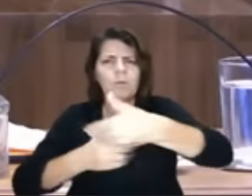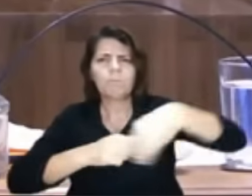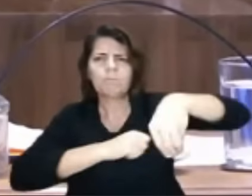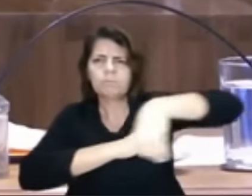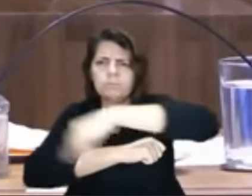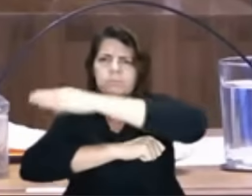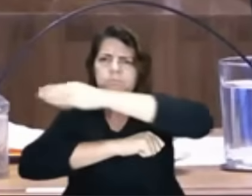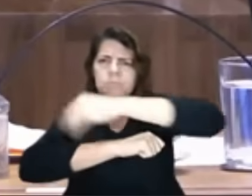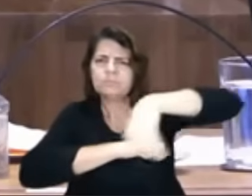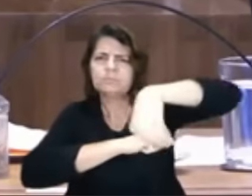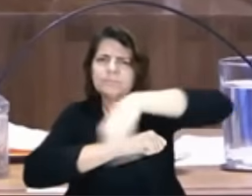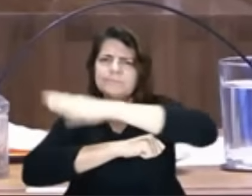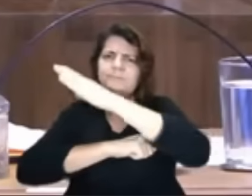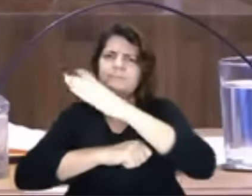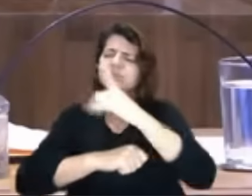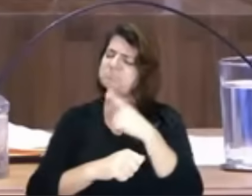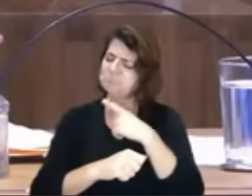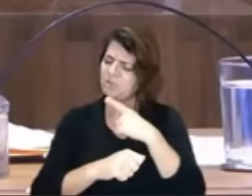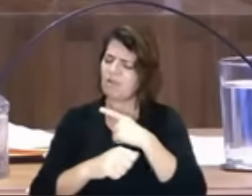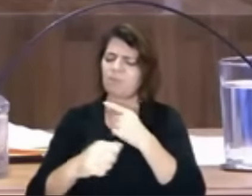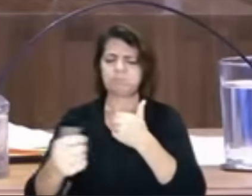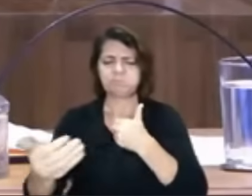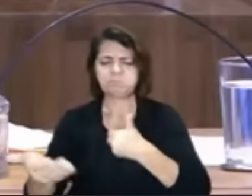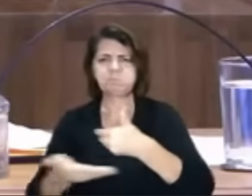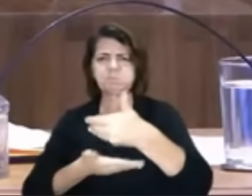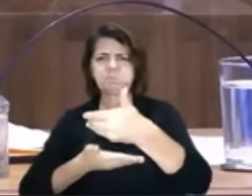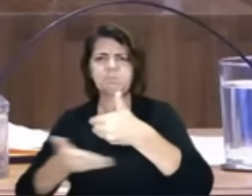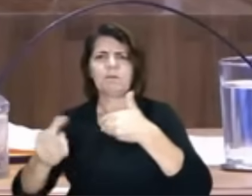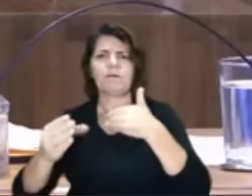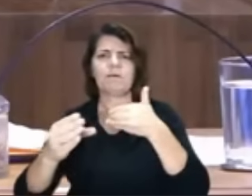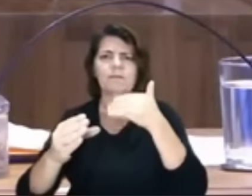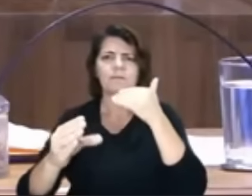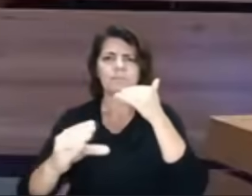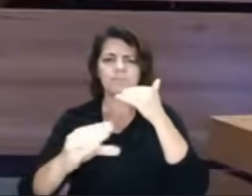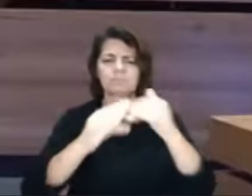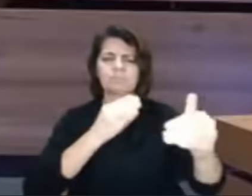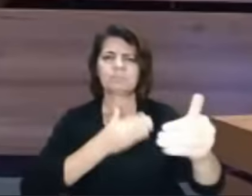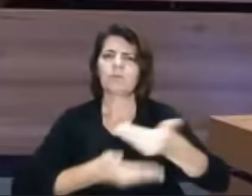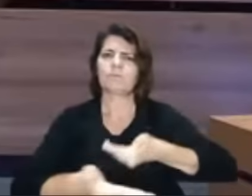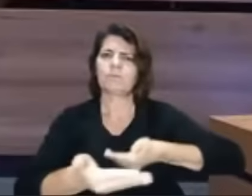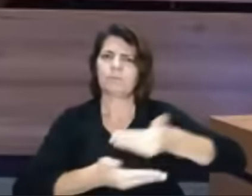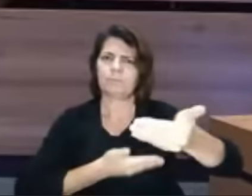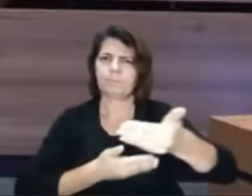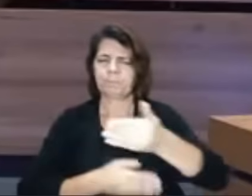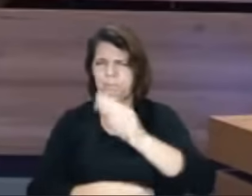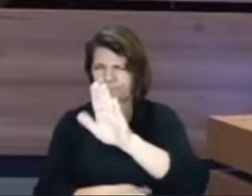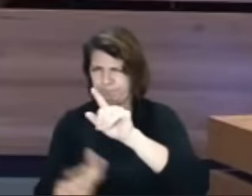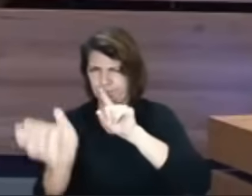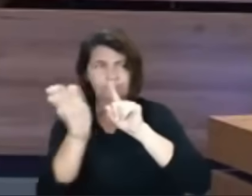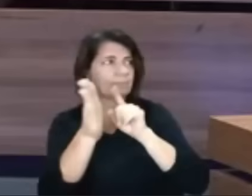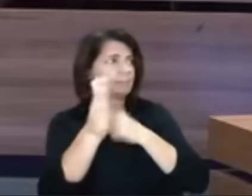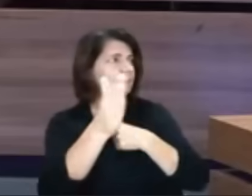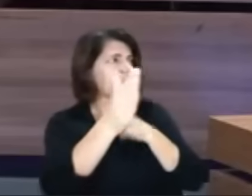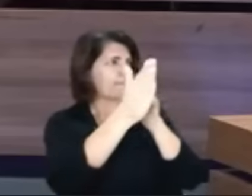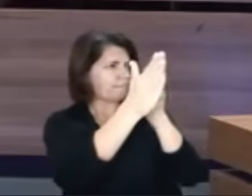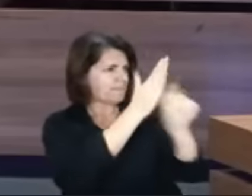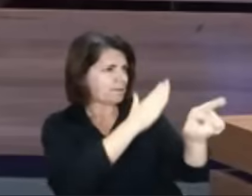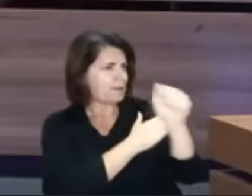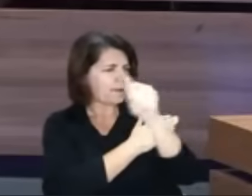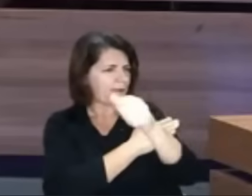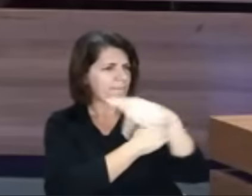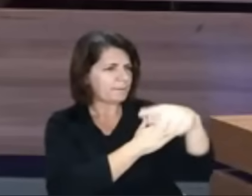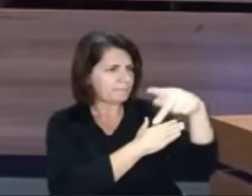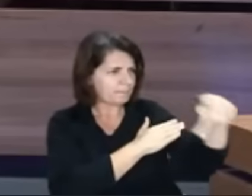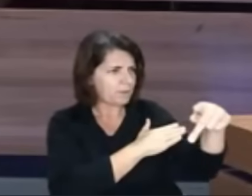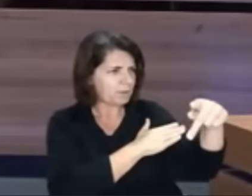brasileira ela tinha de envio de informações General Esse aplicativo era um aplicativo contratado um sistema desenvolvido para